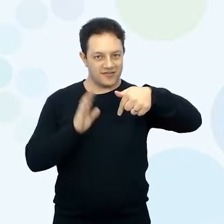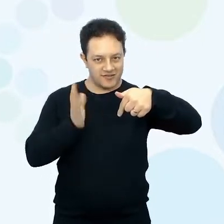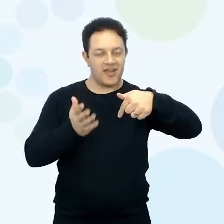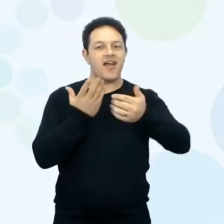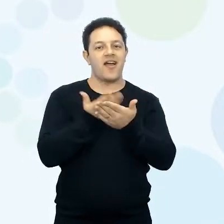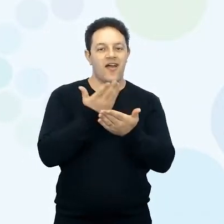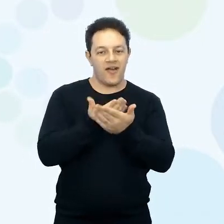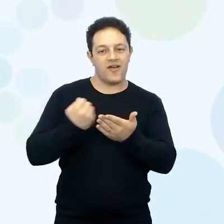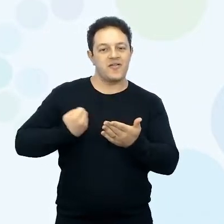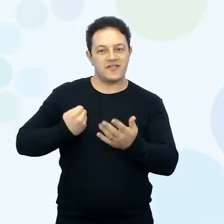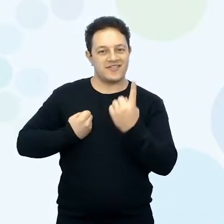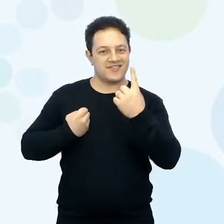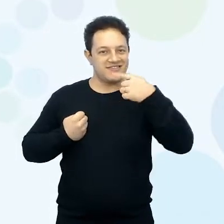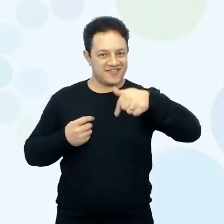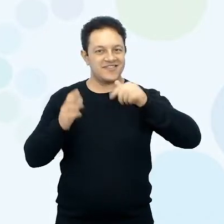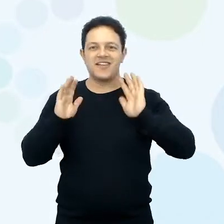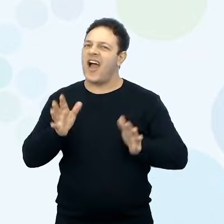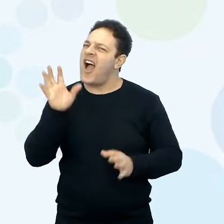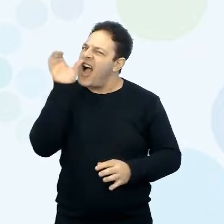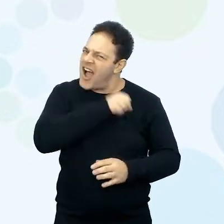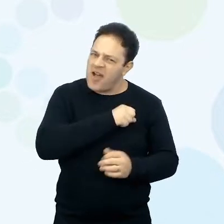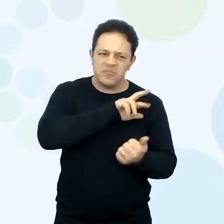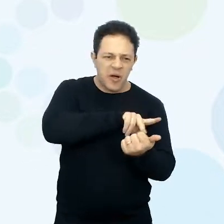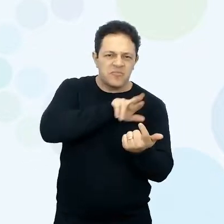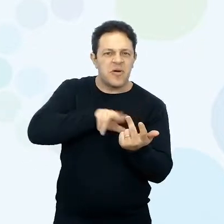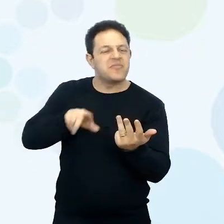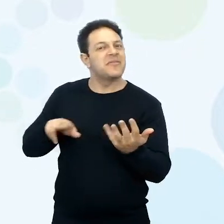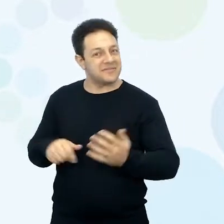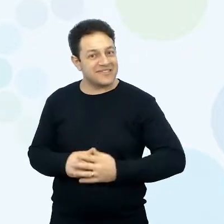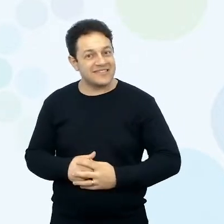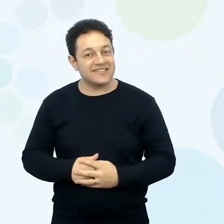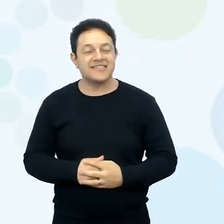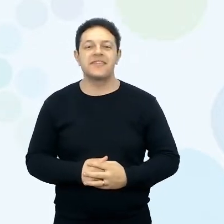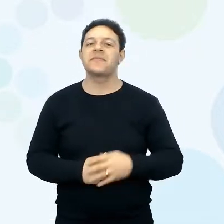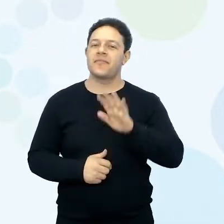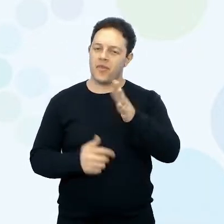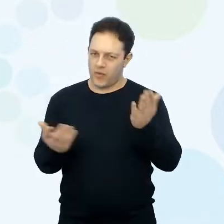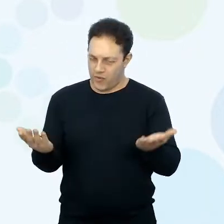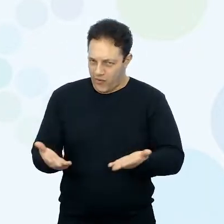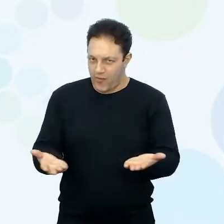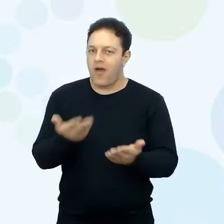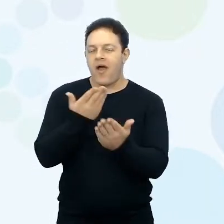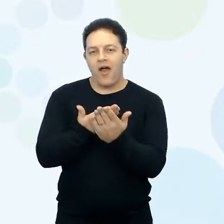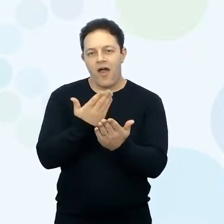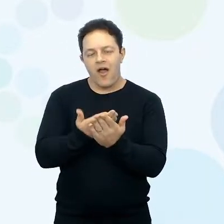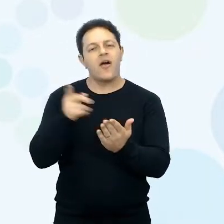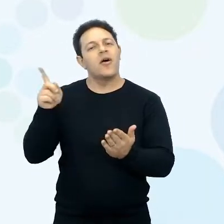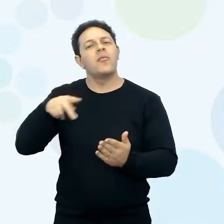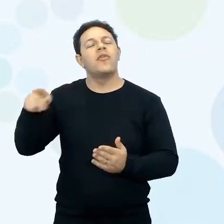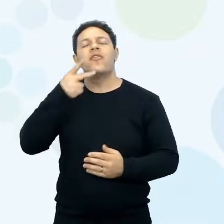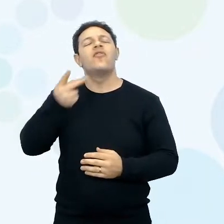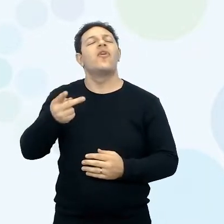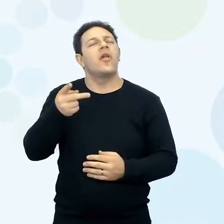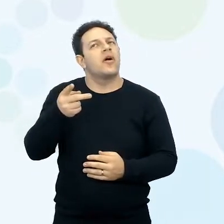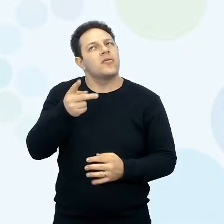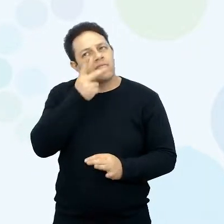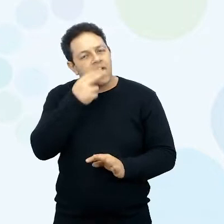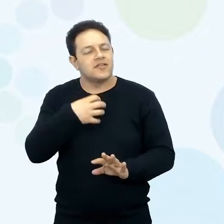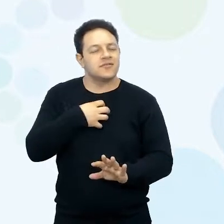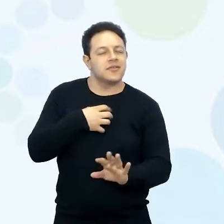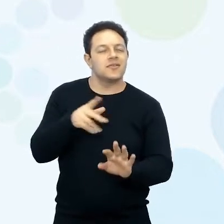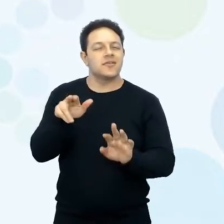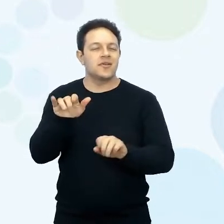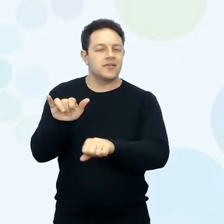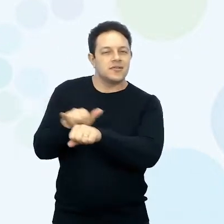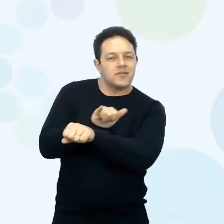aula 17. Passa rápido, né, galera? E hoje é uma aula que eu considero assim